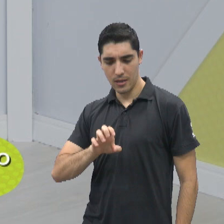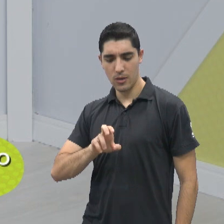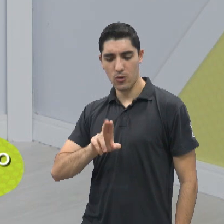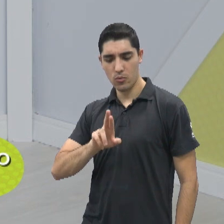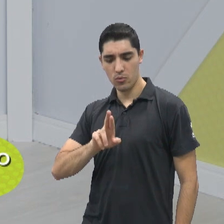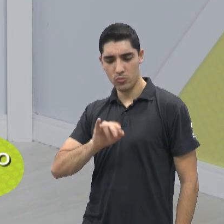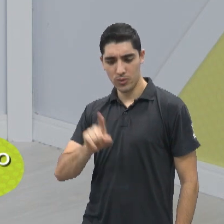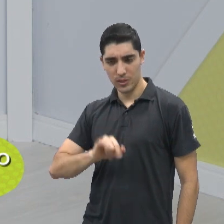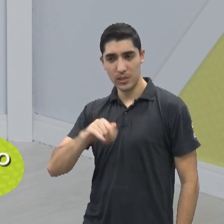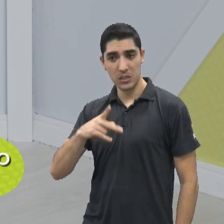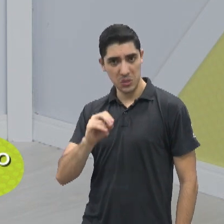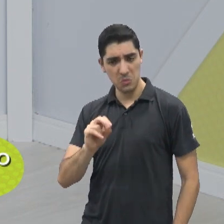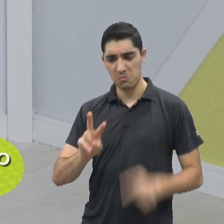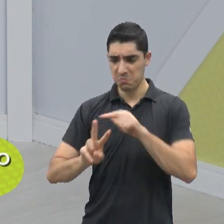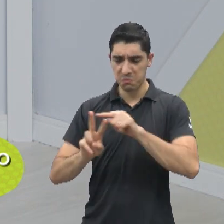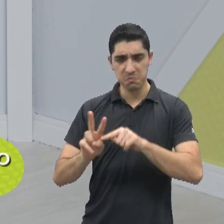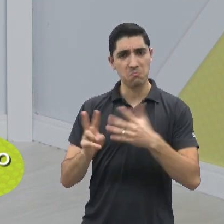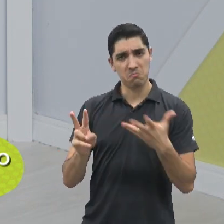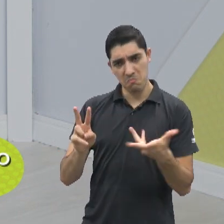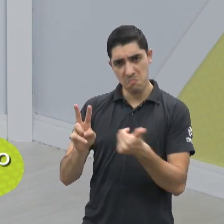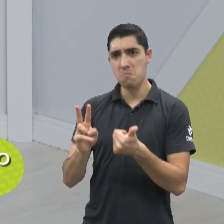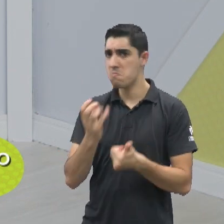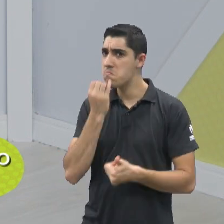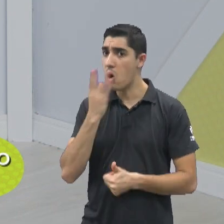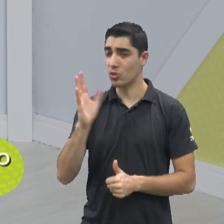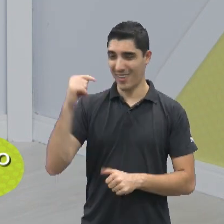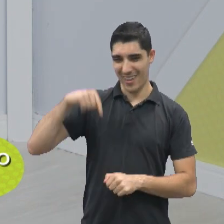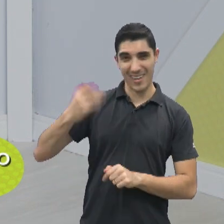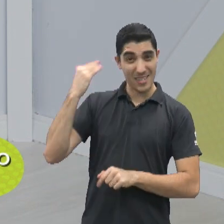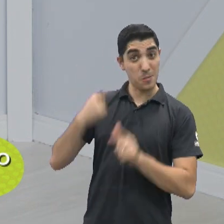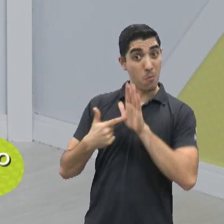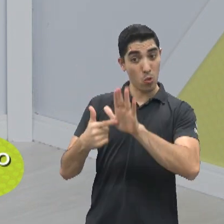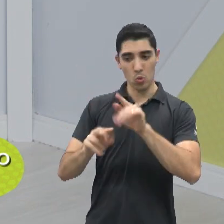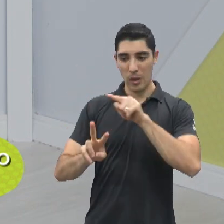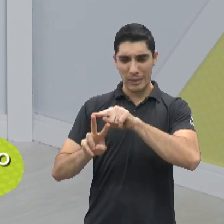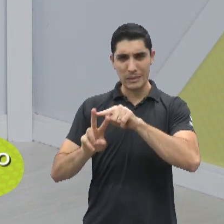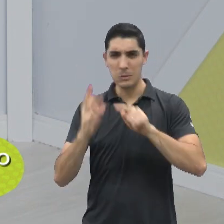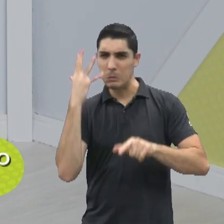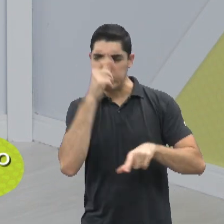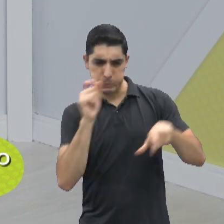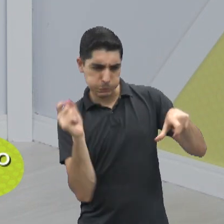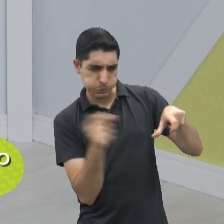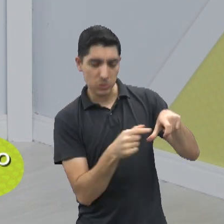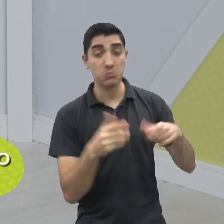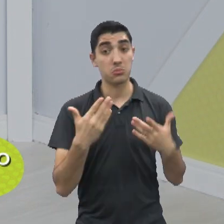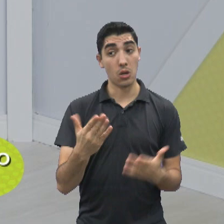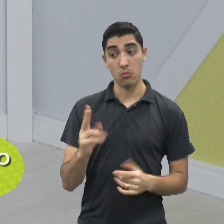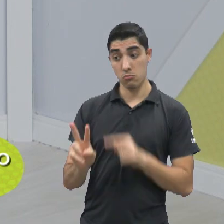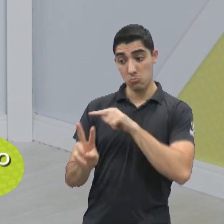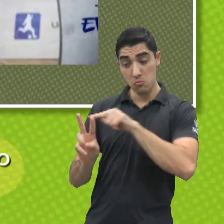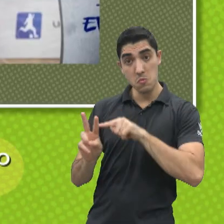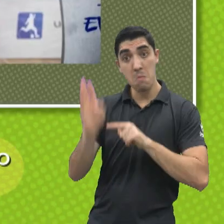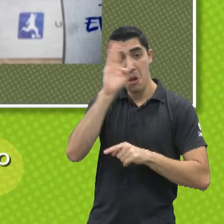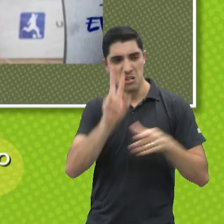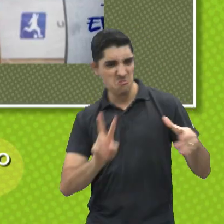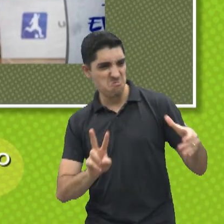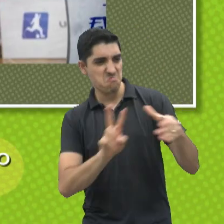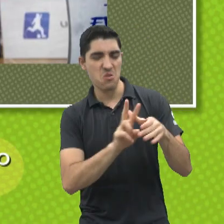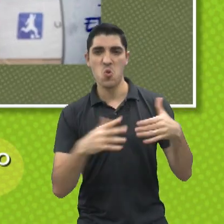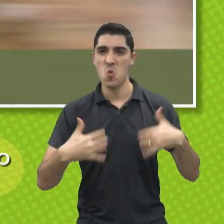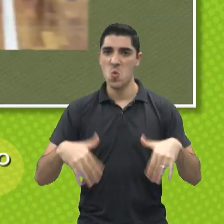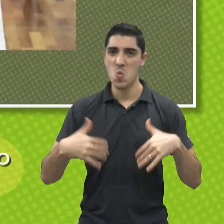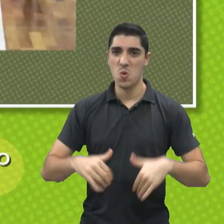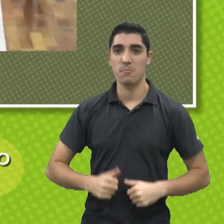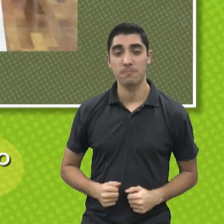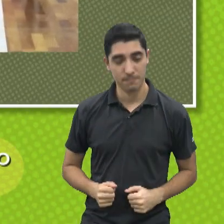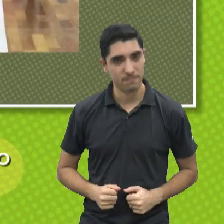ele fez um bonito gol. Então, essa molecada aí mostrando serviço, né, na seleção brasileira principalmente. Com certeza,